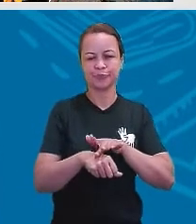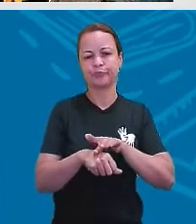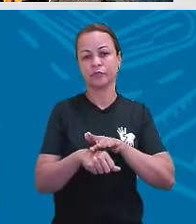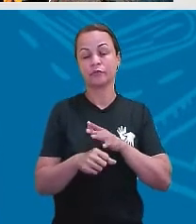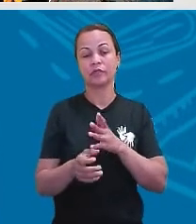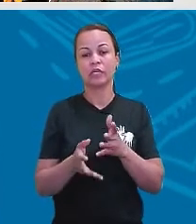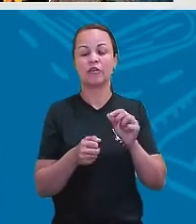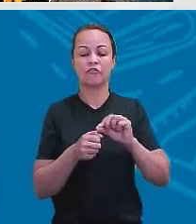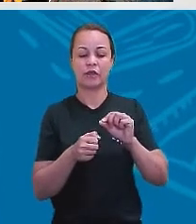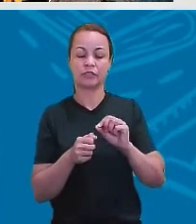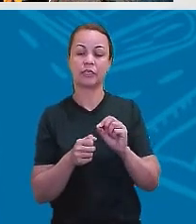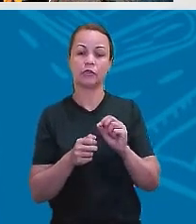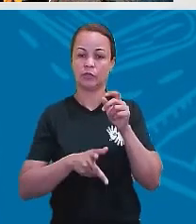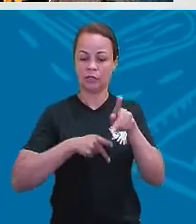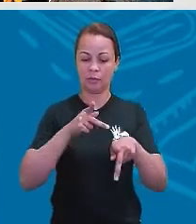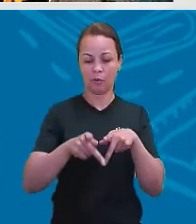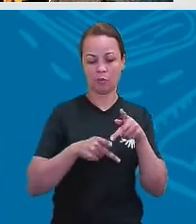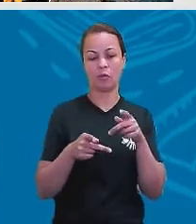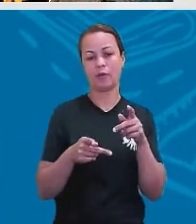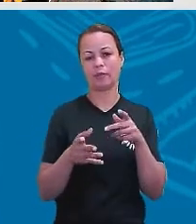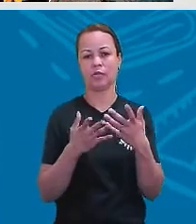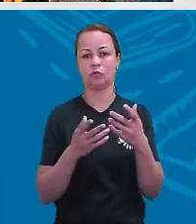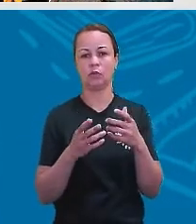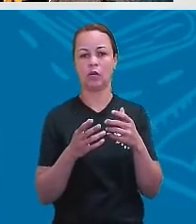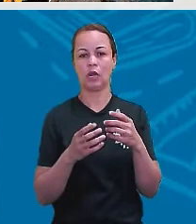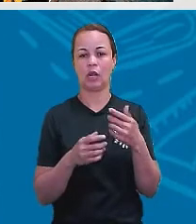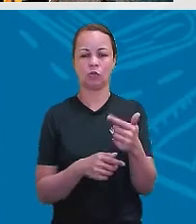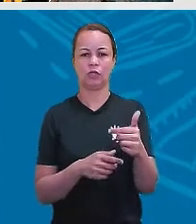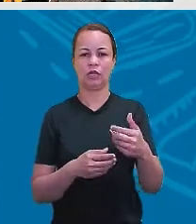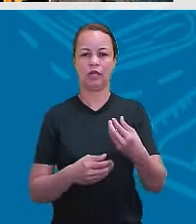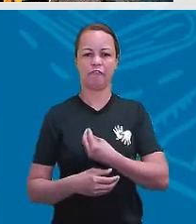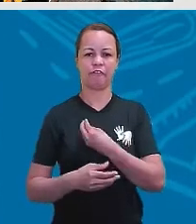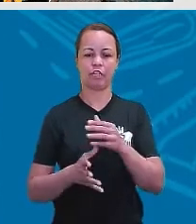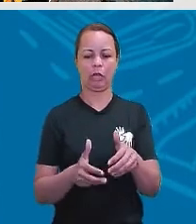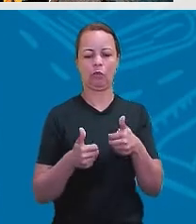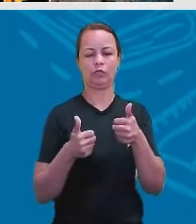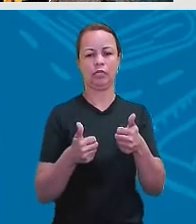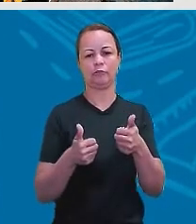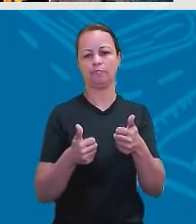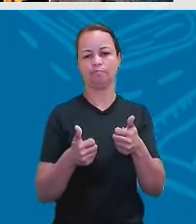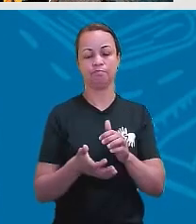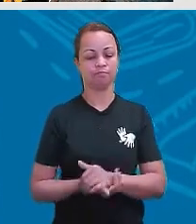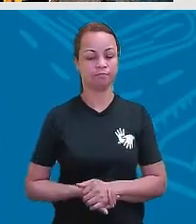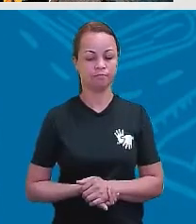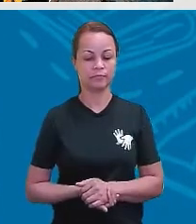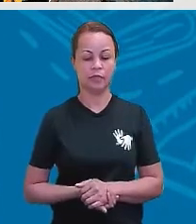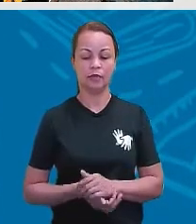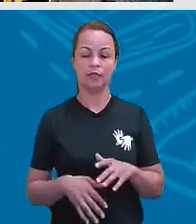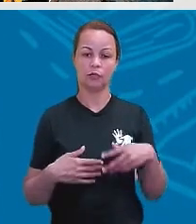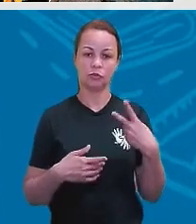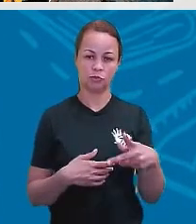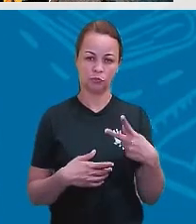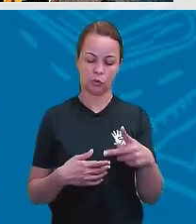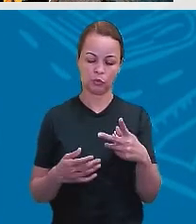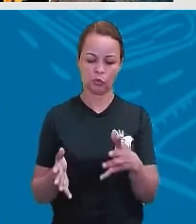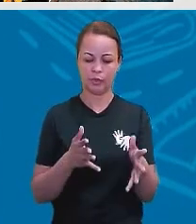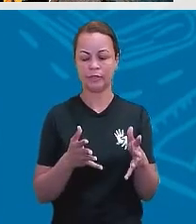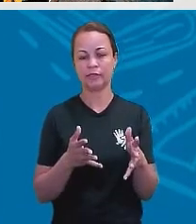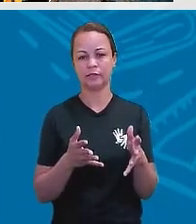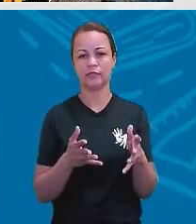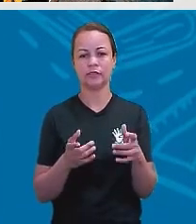que a nossa população ela não venha ter aquela qualidade de vida satisfatória, tá certo? Então, todos esses itens que eu citei